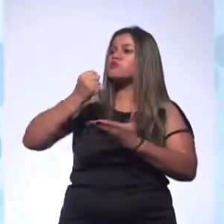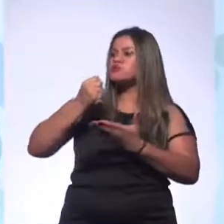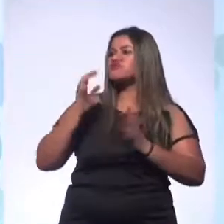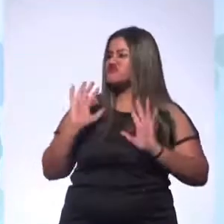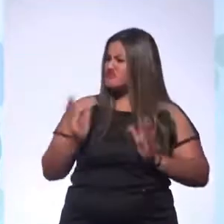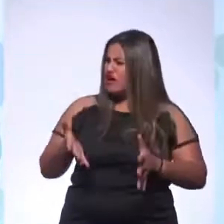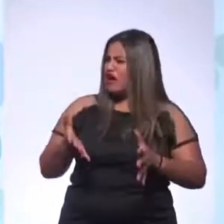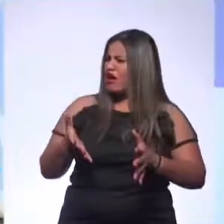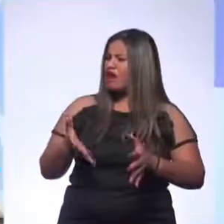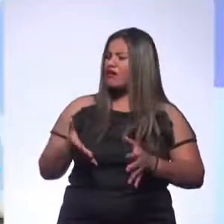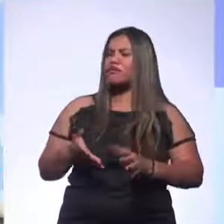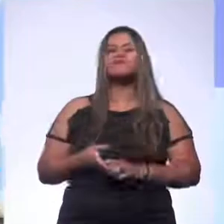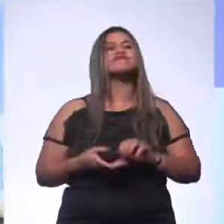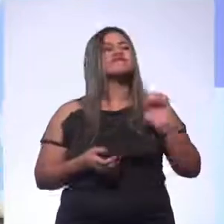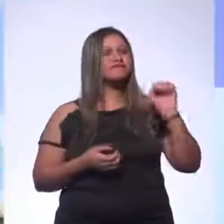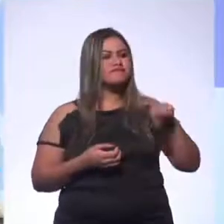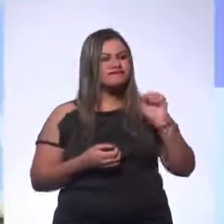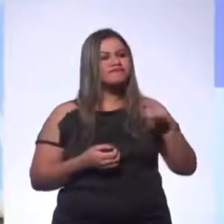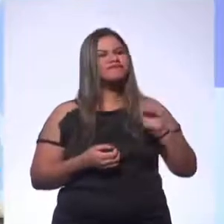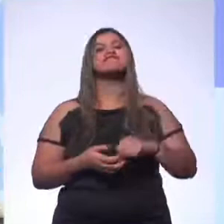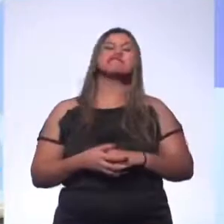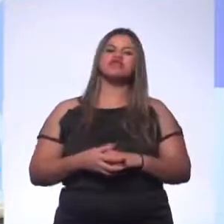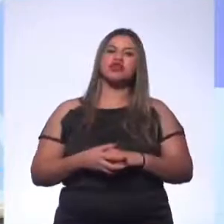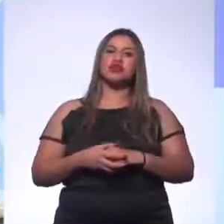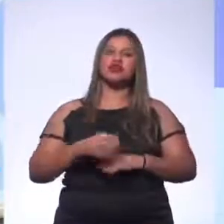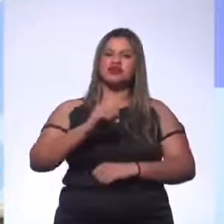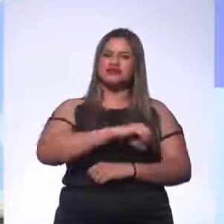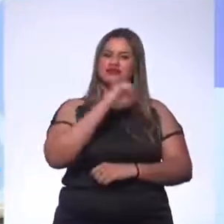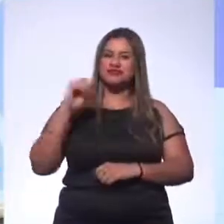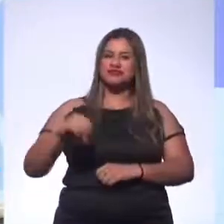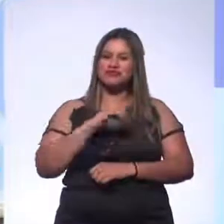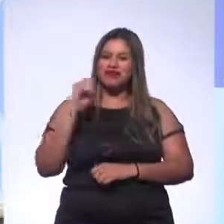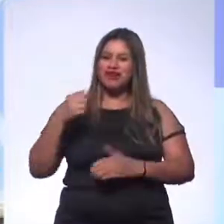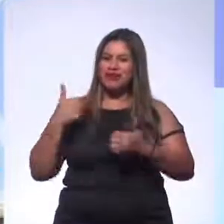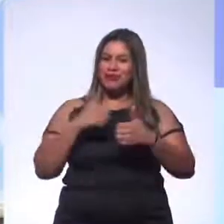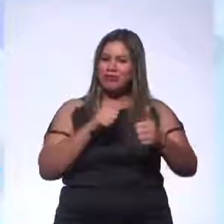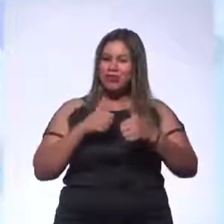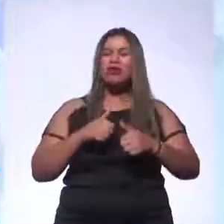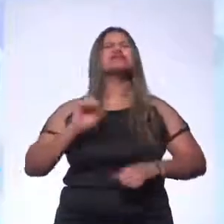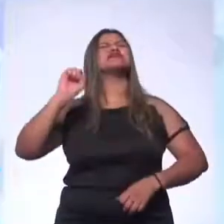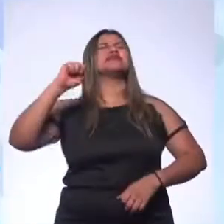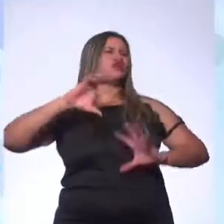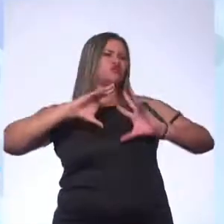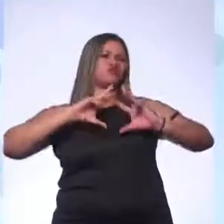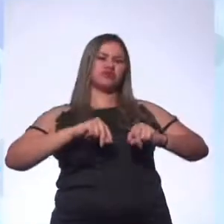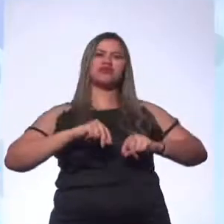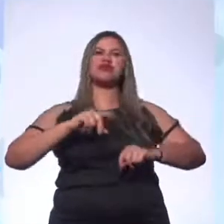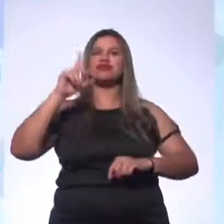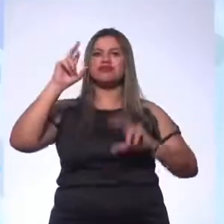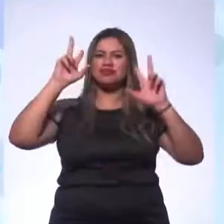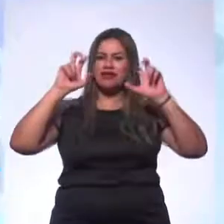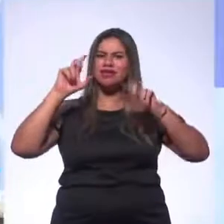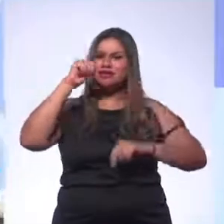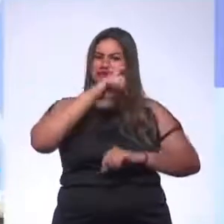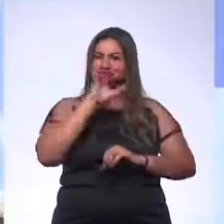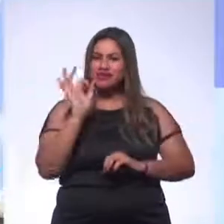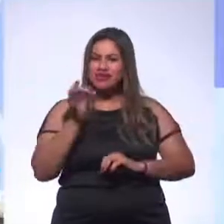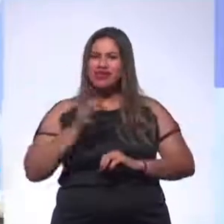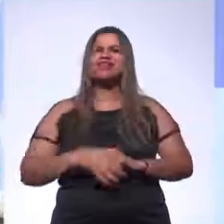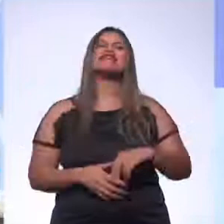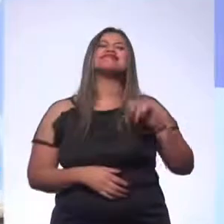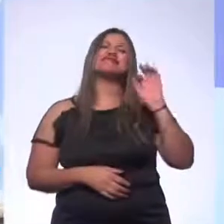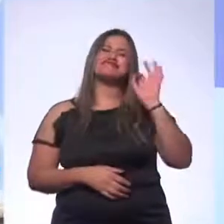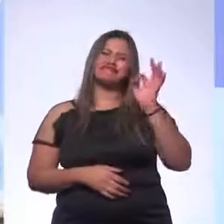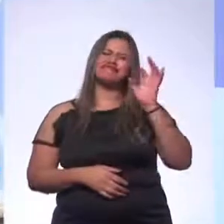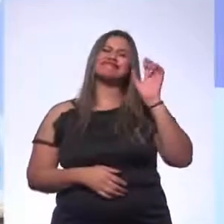Havia estudado? Sim. Acompanhou algumas aulas daqui do CMSP? Claro, todas. É um assunto complicado, não é? É, um pouco.